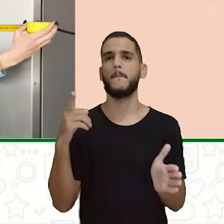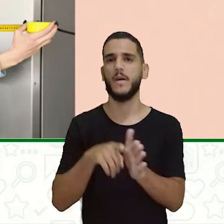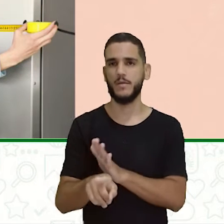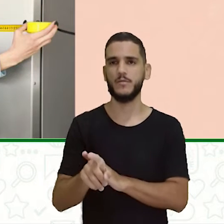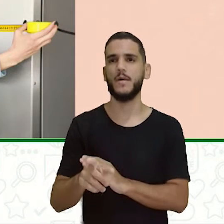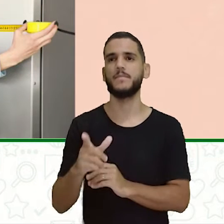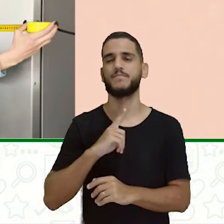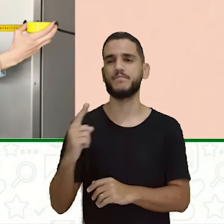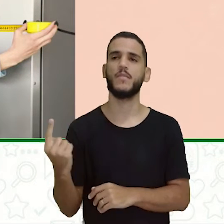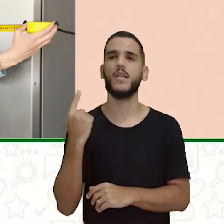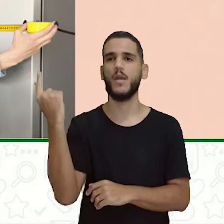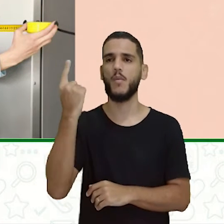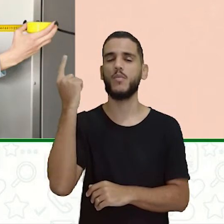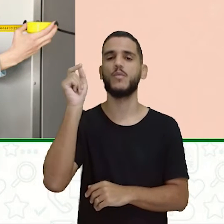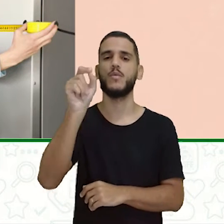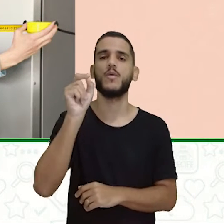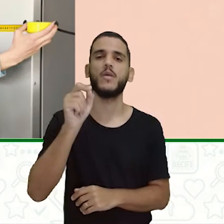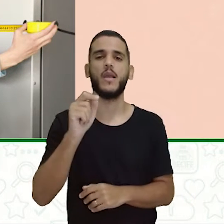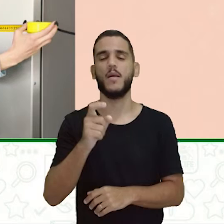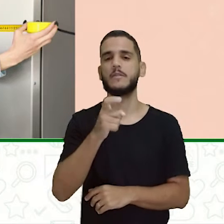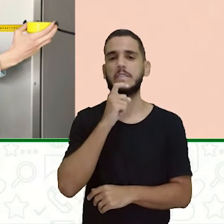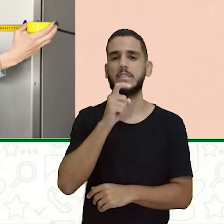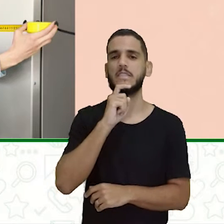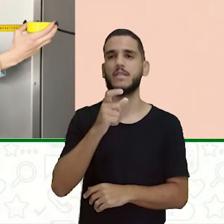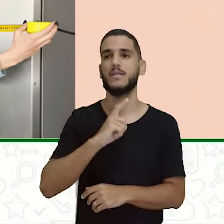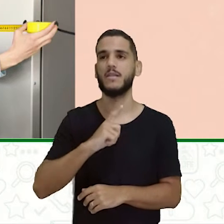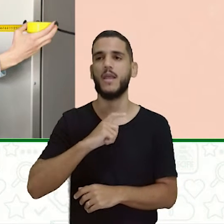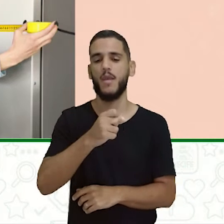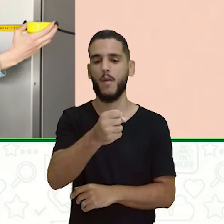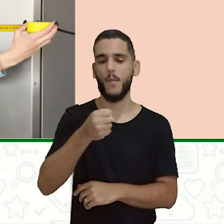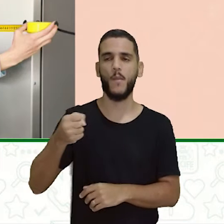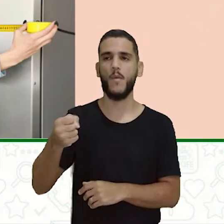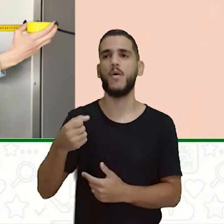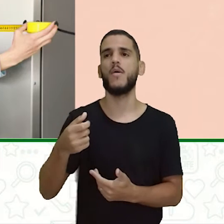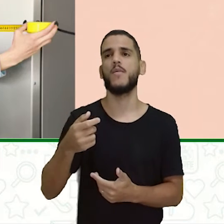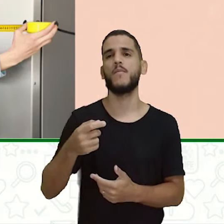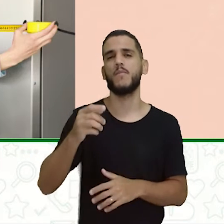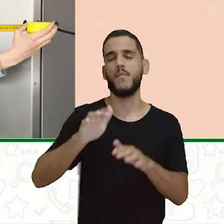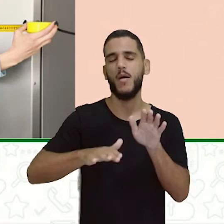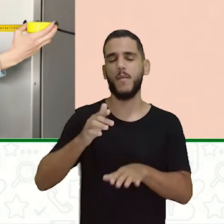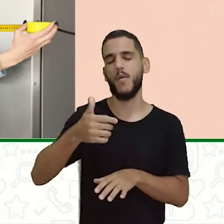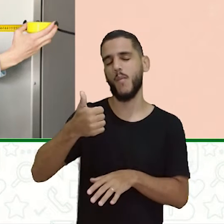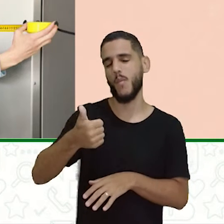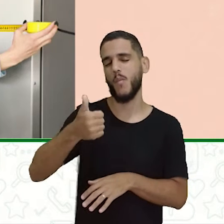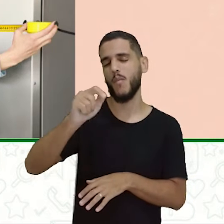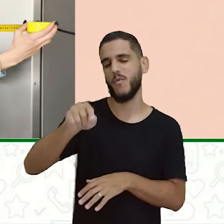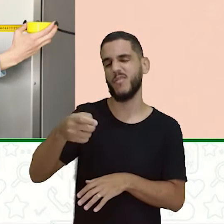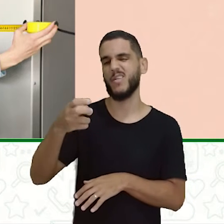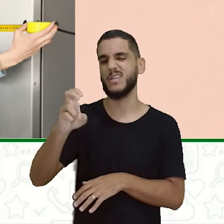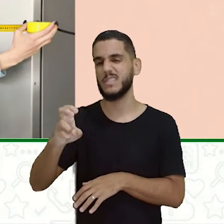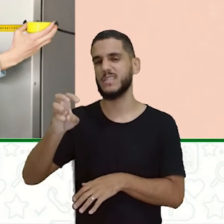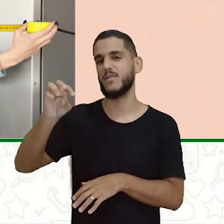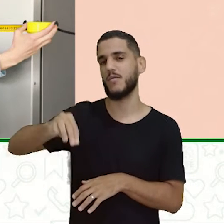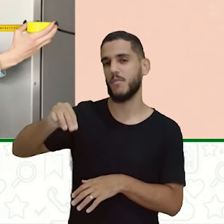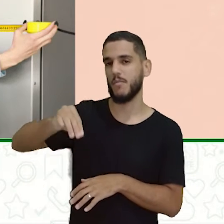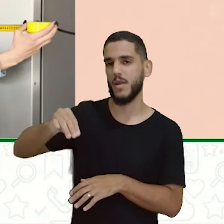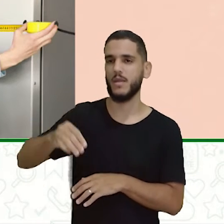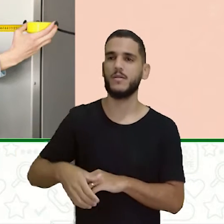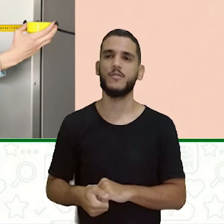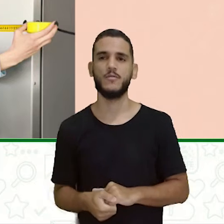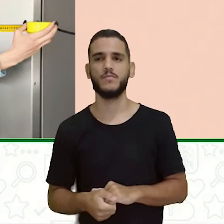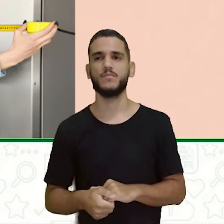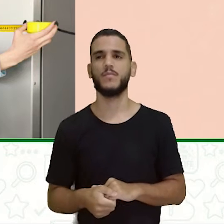geladeira mede 1,5 m, né? Qual é a altura da geladeira